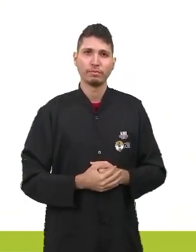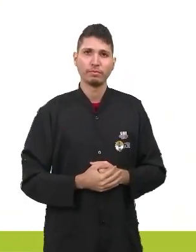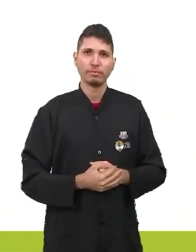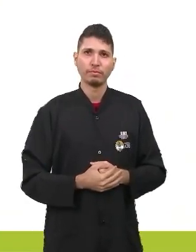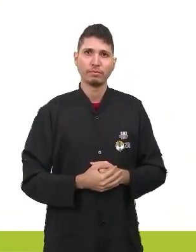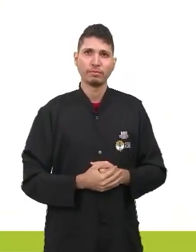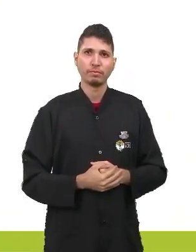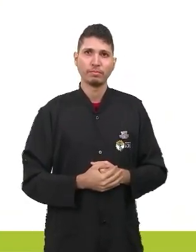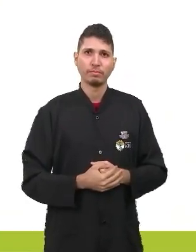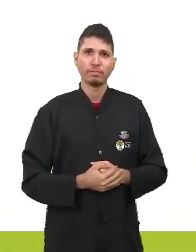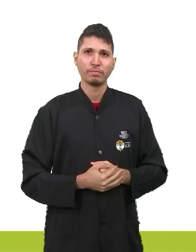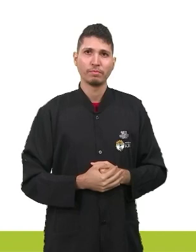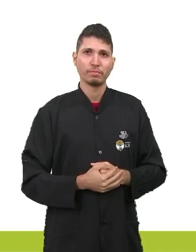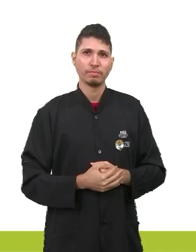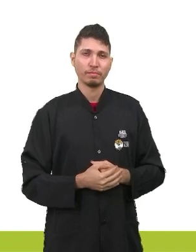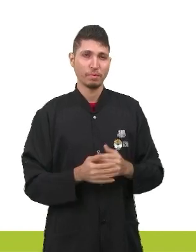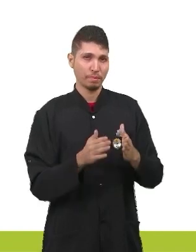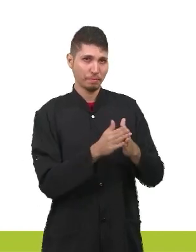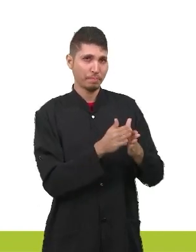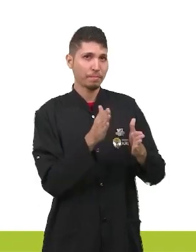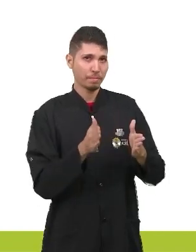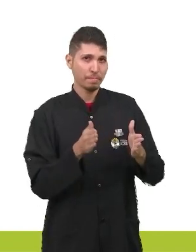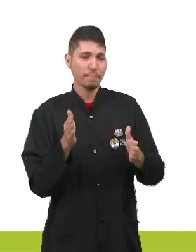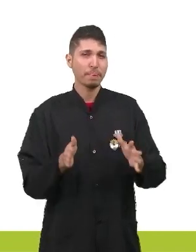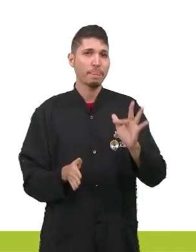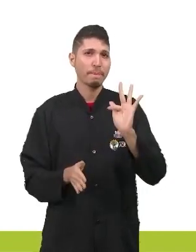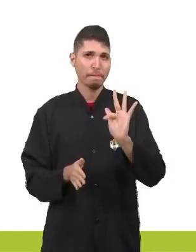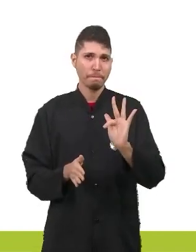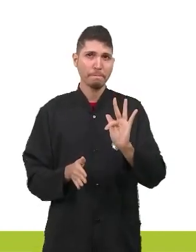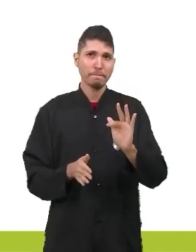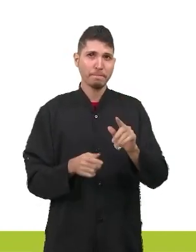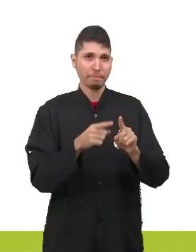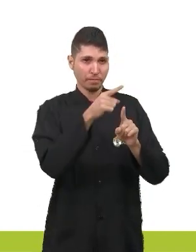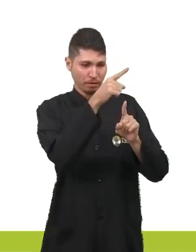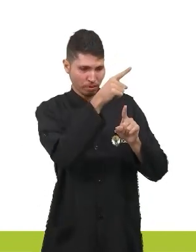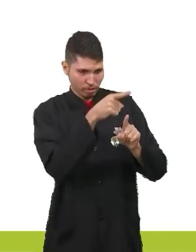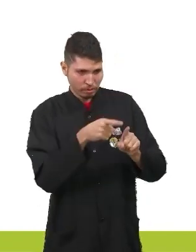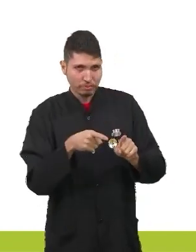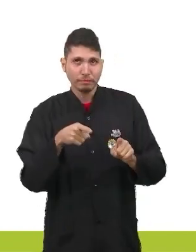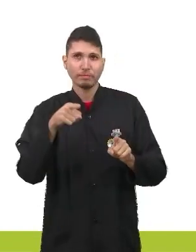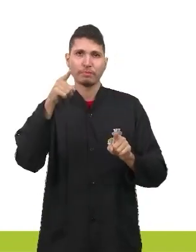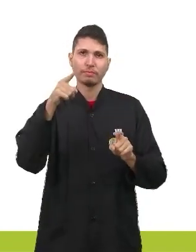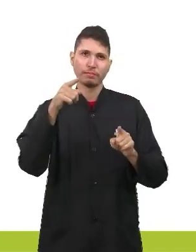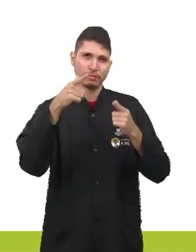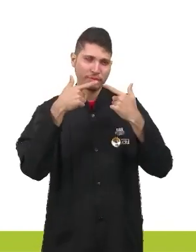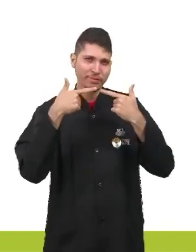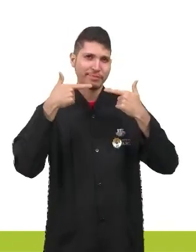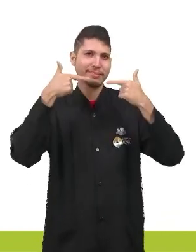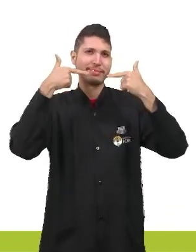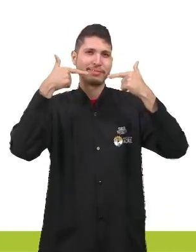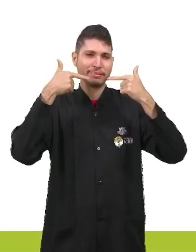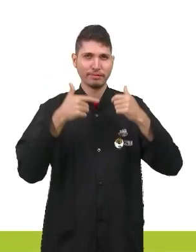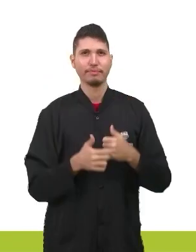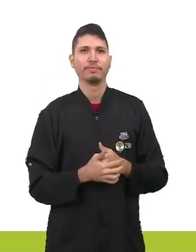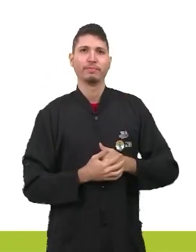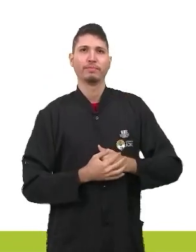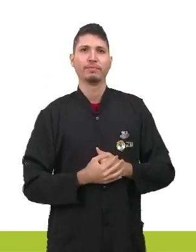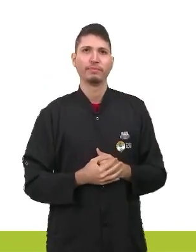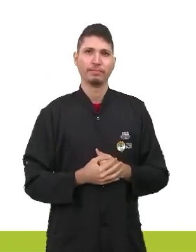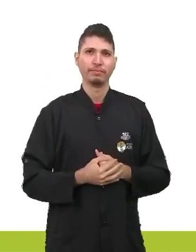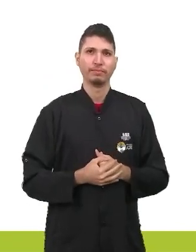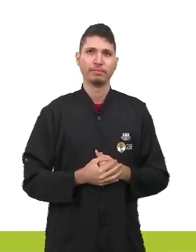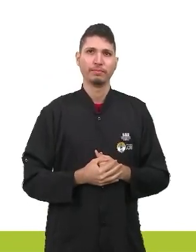que a função aqui, ó, é crescente, tá vendo? Ó, com cavidade voltada para cima, lembra? O sorriso Colgate aí, aparecendo. O